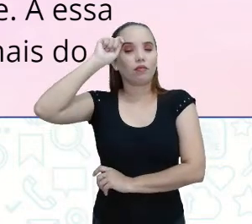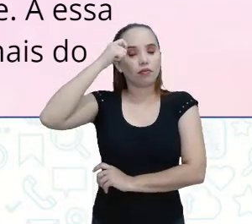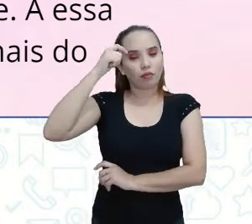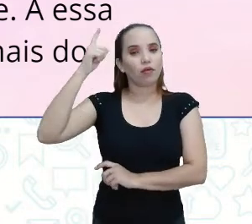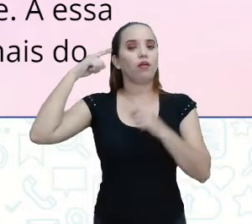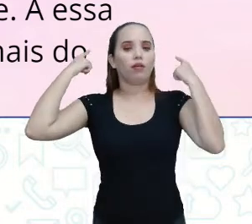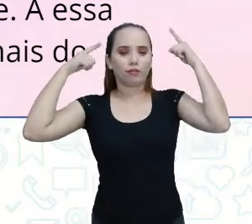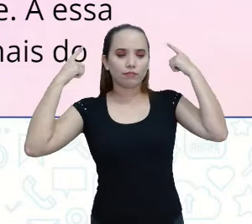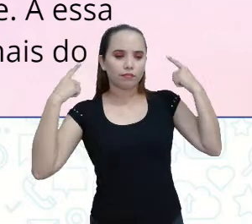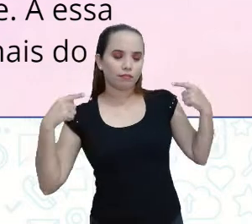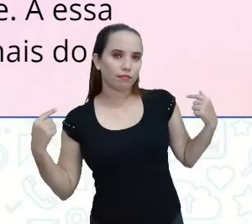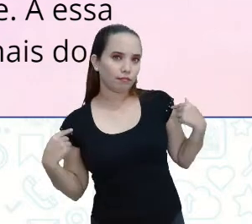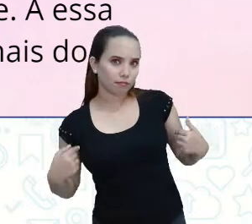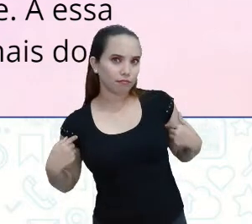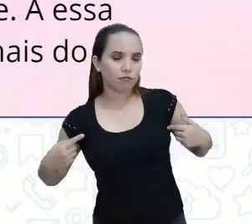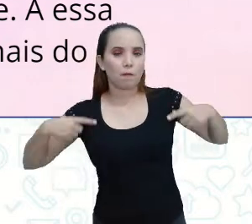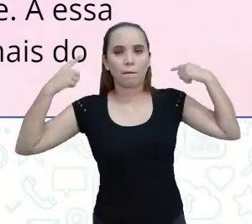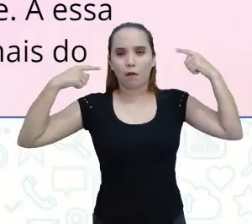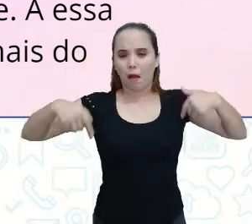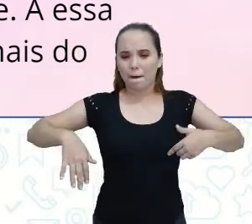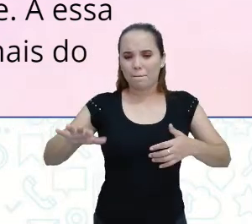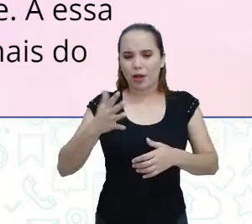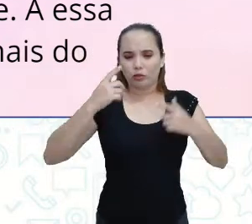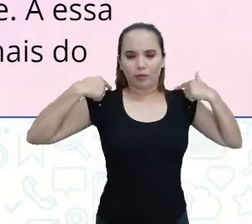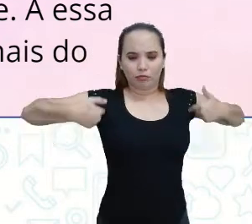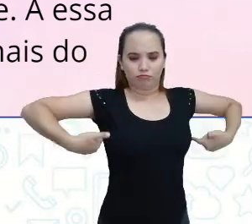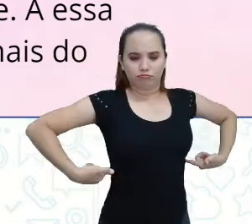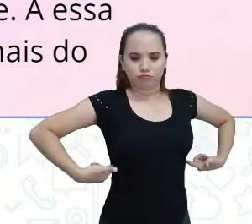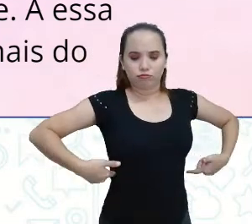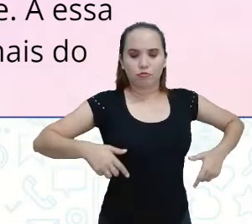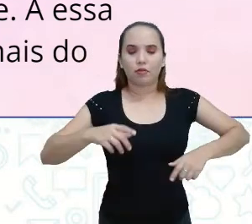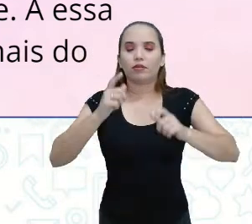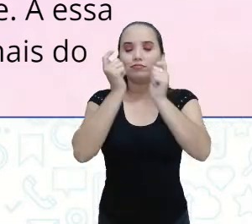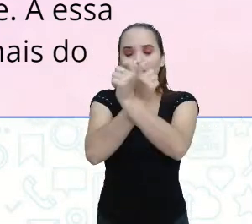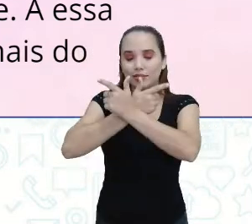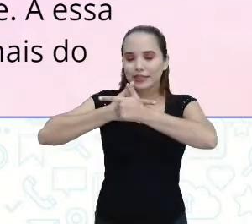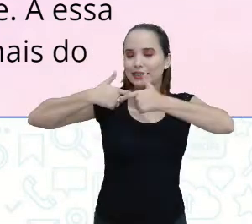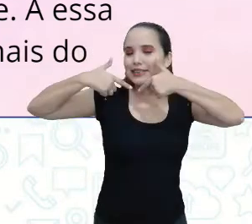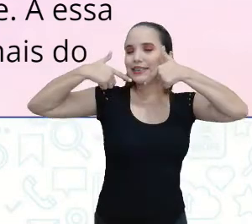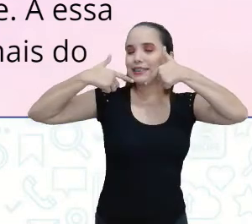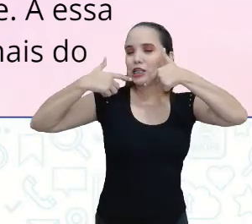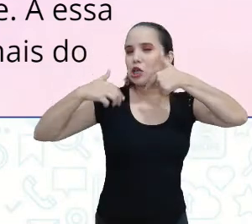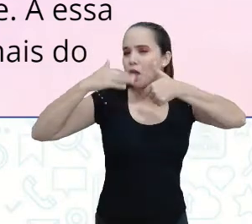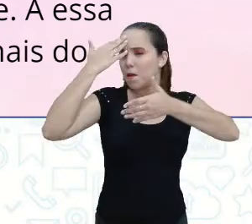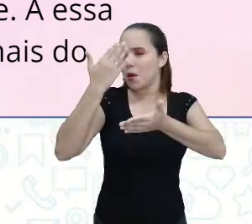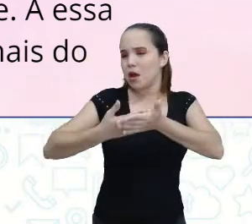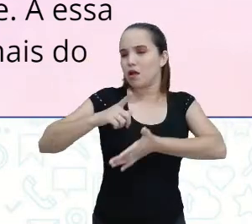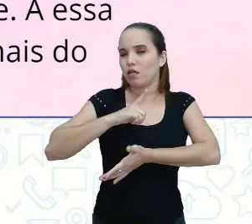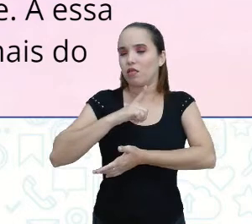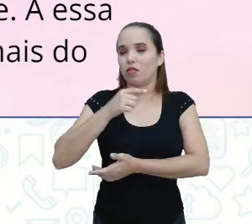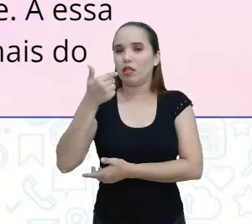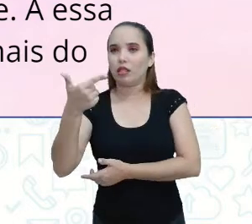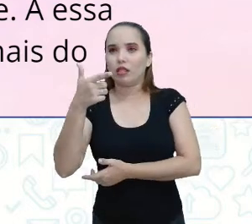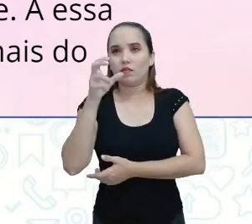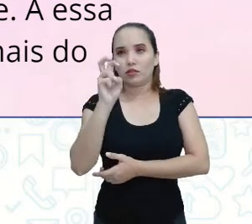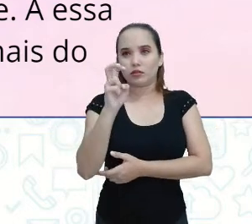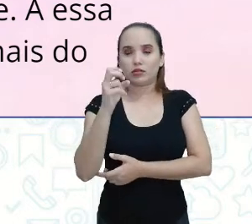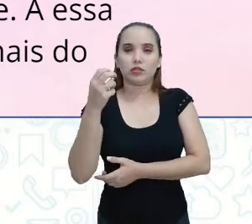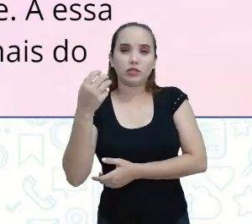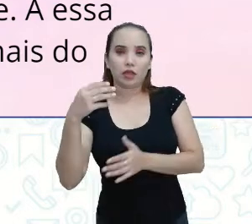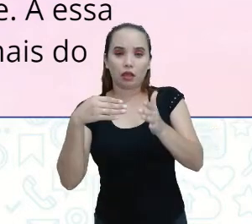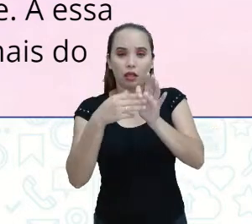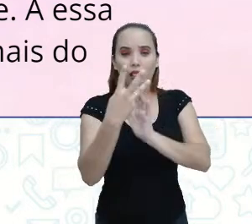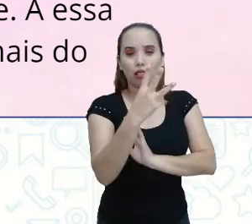cacheados e compridos até o meio das costas. Sorri abertamente e deve ter entre 25 e 30 anos. Texto